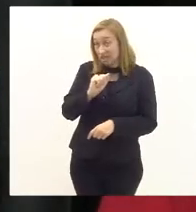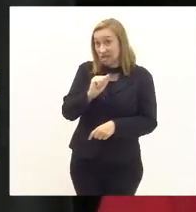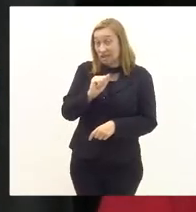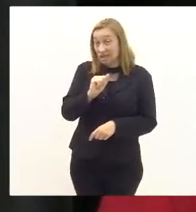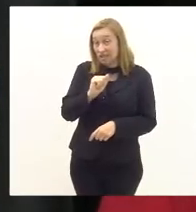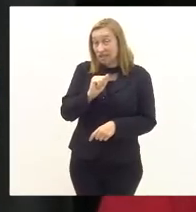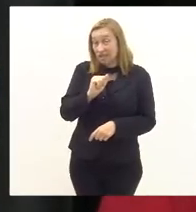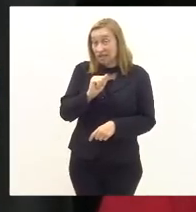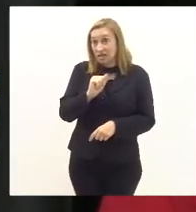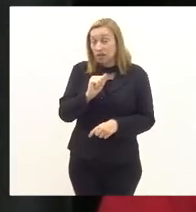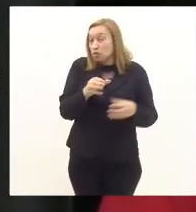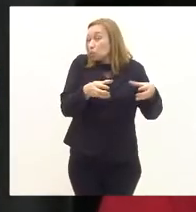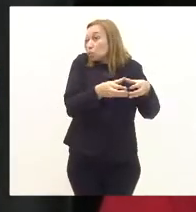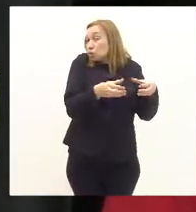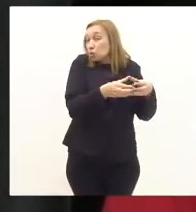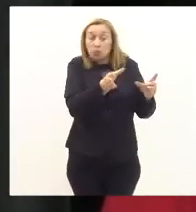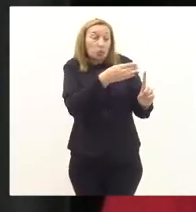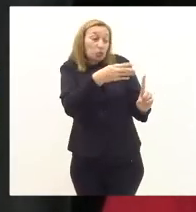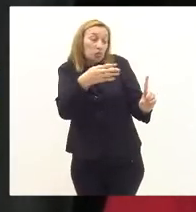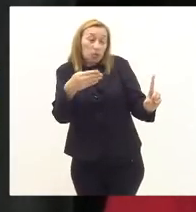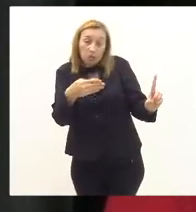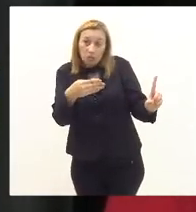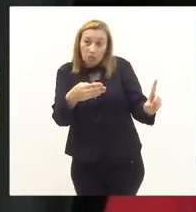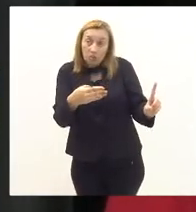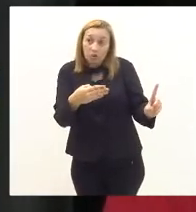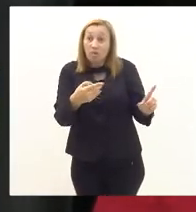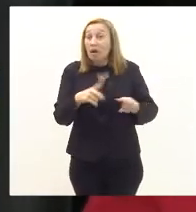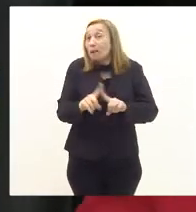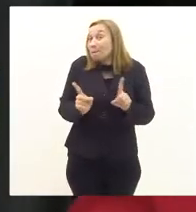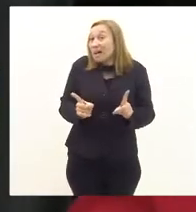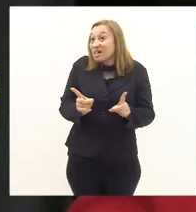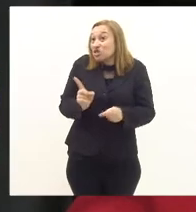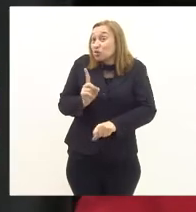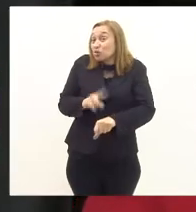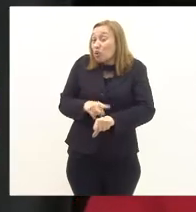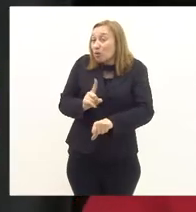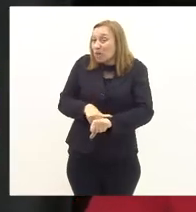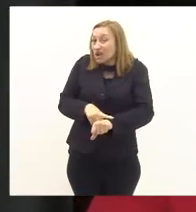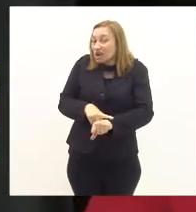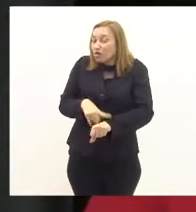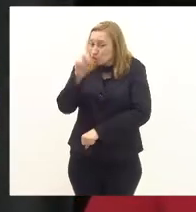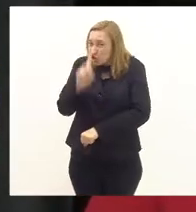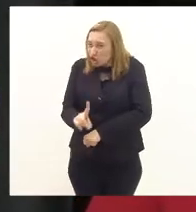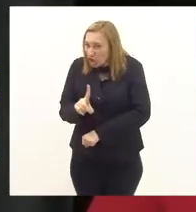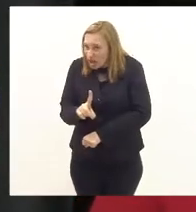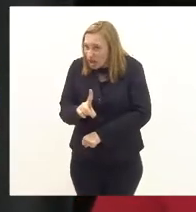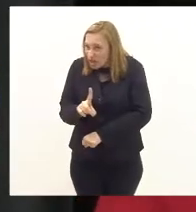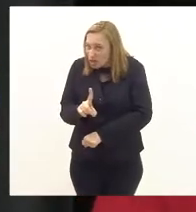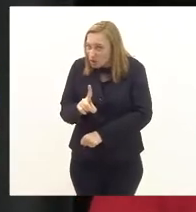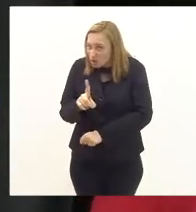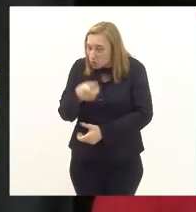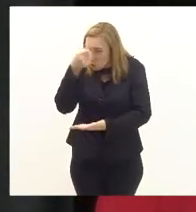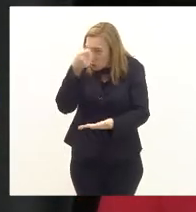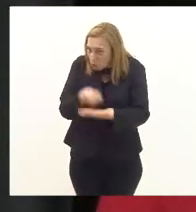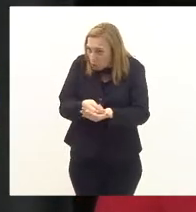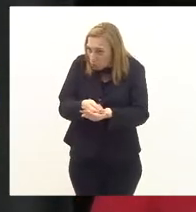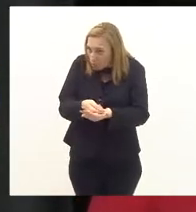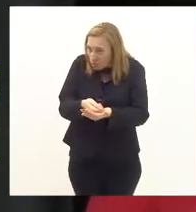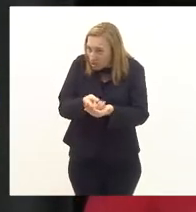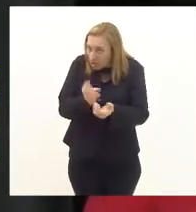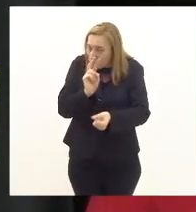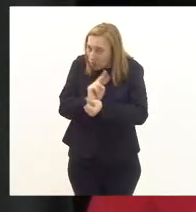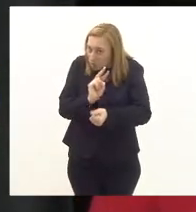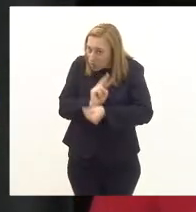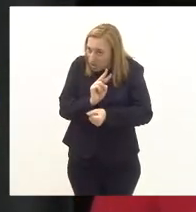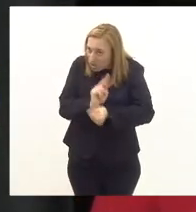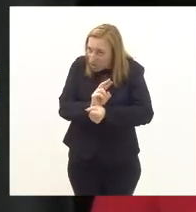contratação da população LGBTQIA+. Mas, na hora da garantia dos direitos, de proteger,